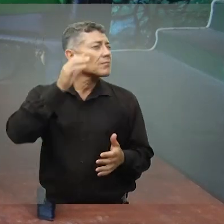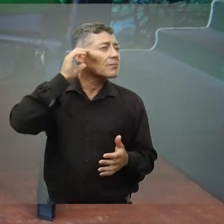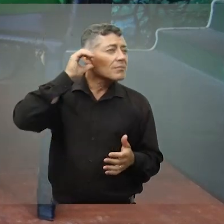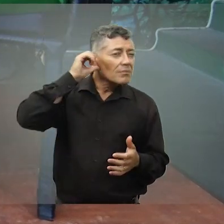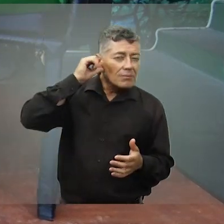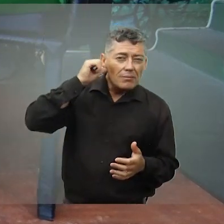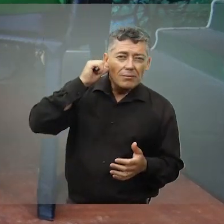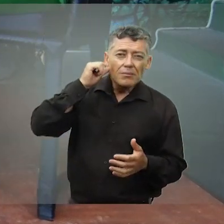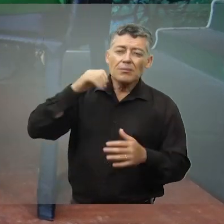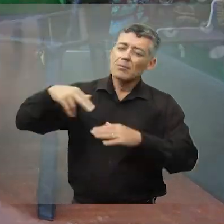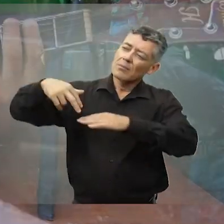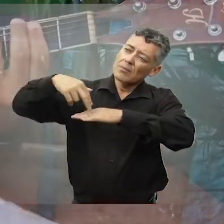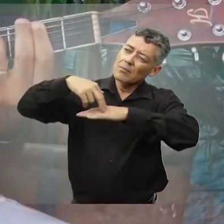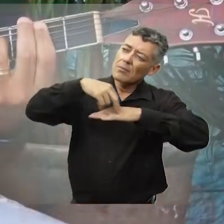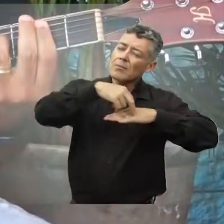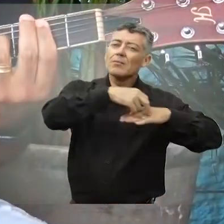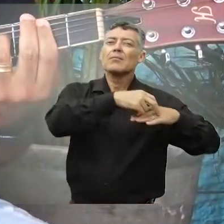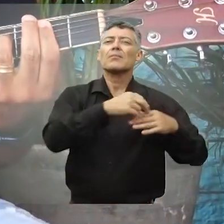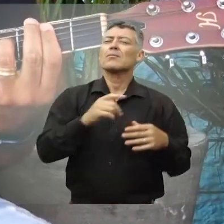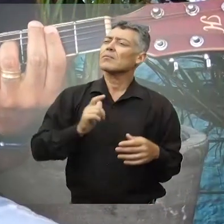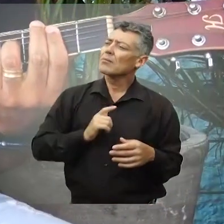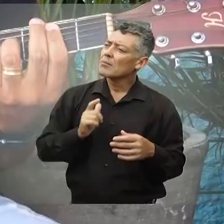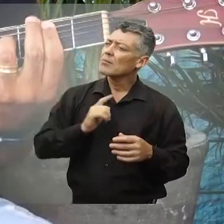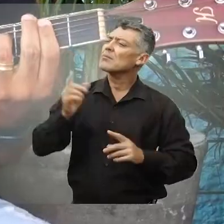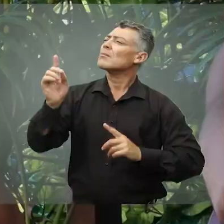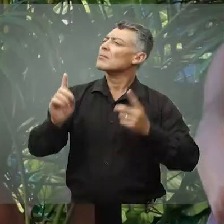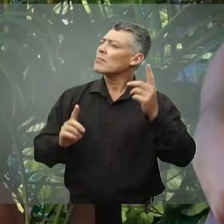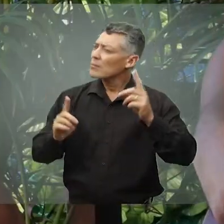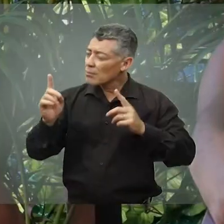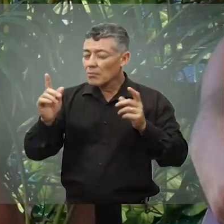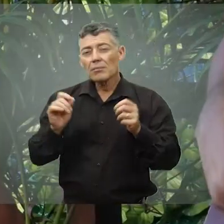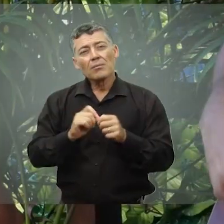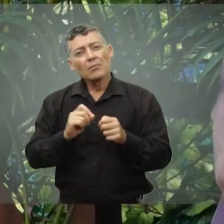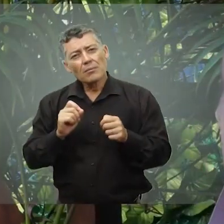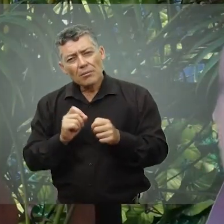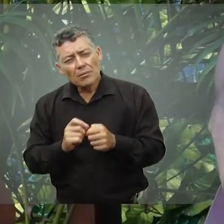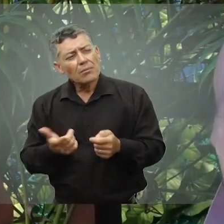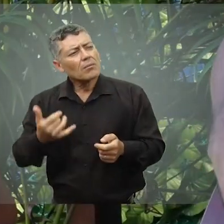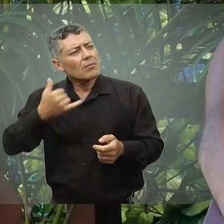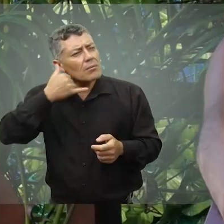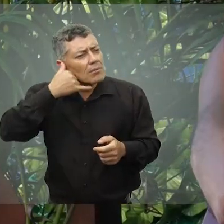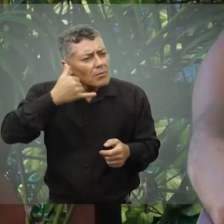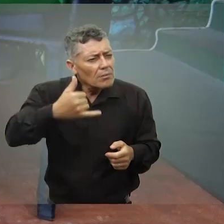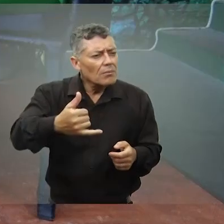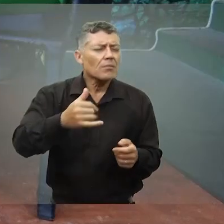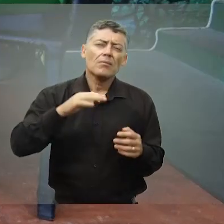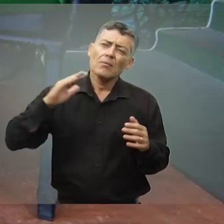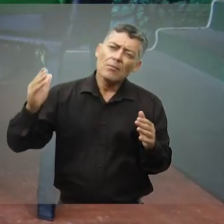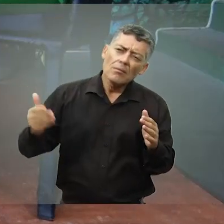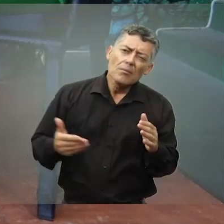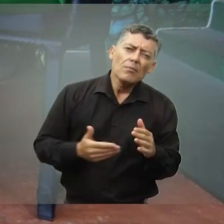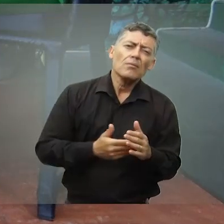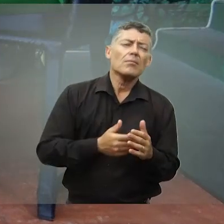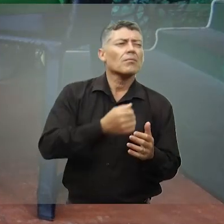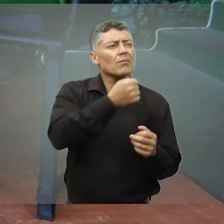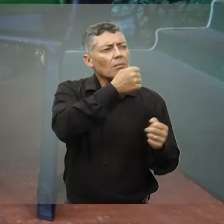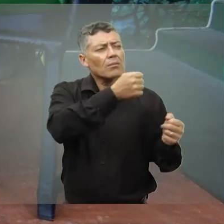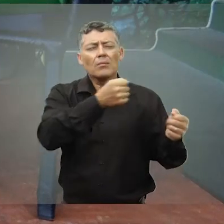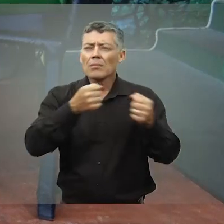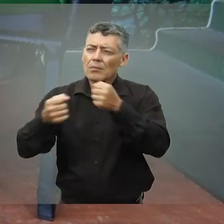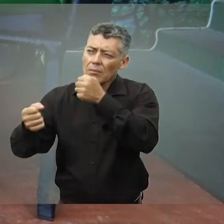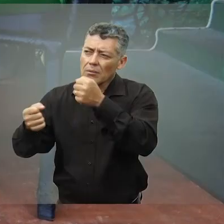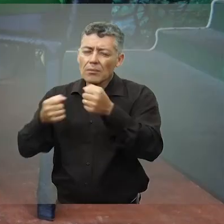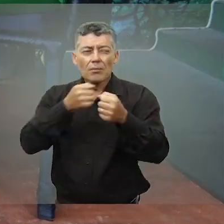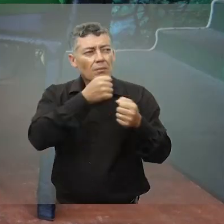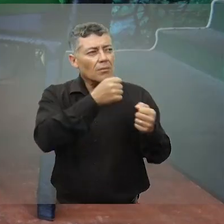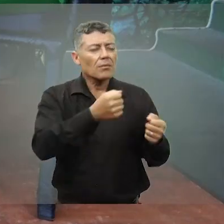de um trio, em pleno carnaval, fazer uma ligação entre todos os falantes, falar